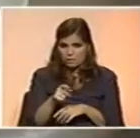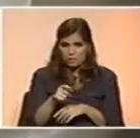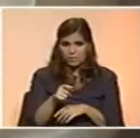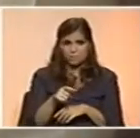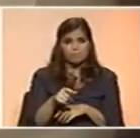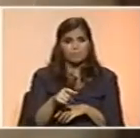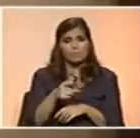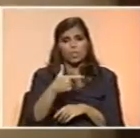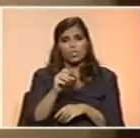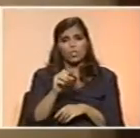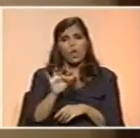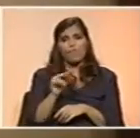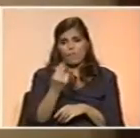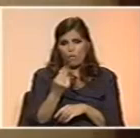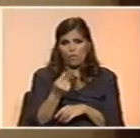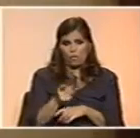seitan, tofu, pronto,